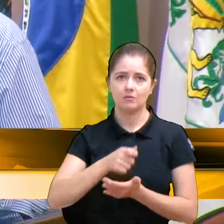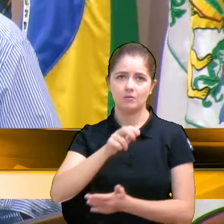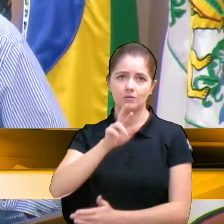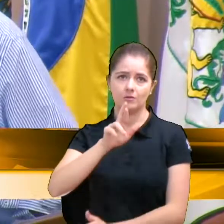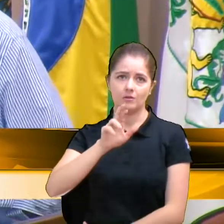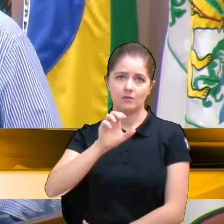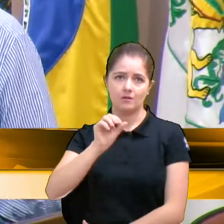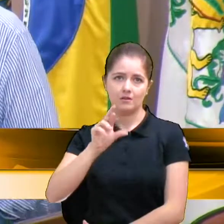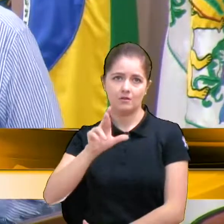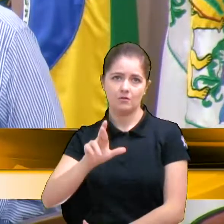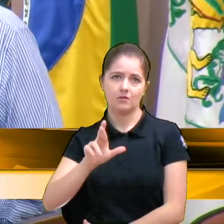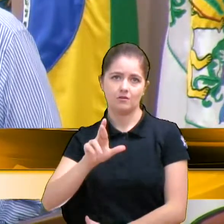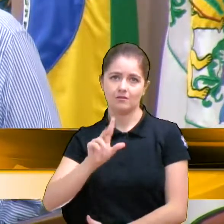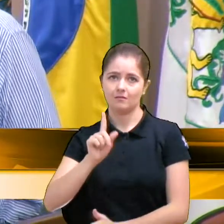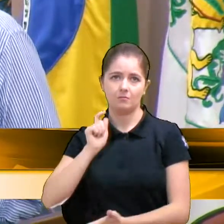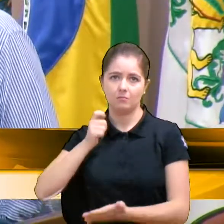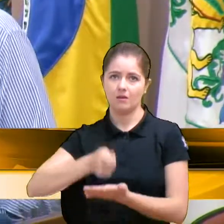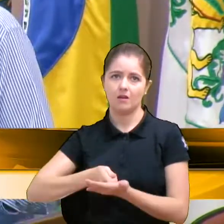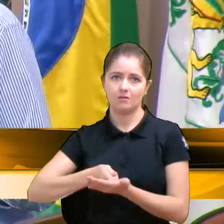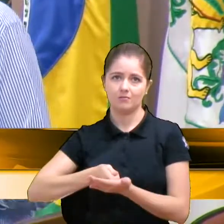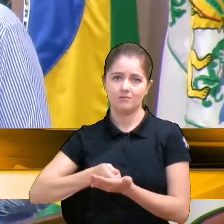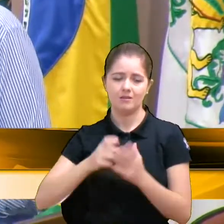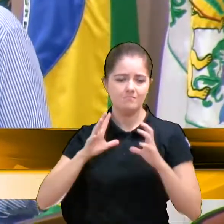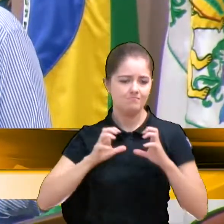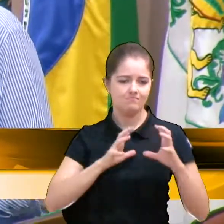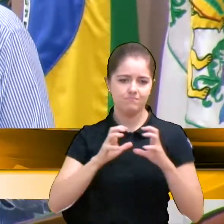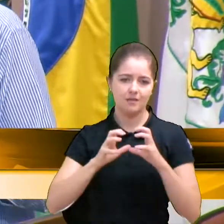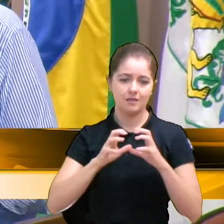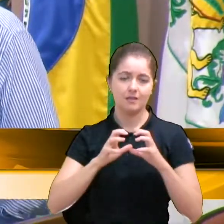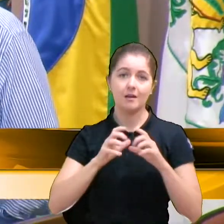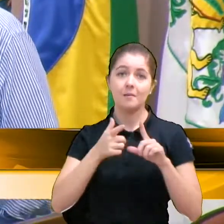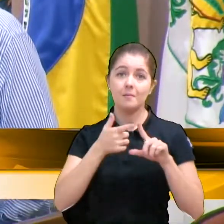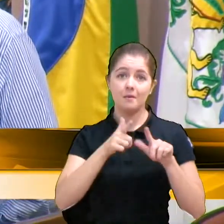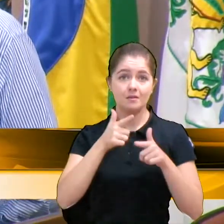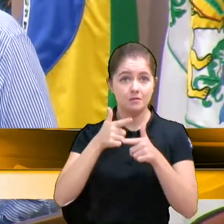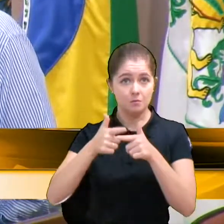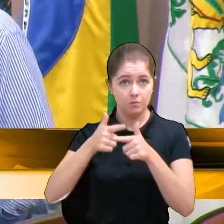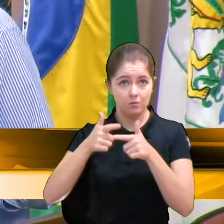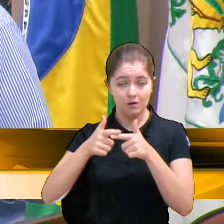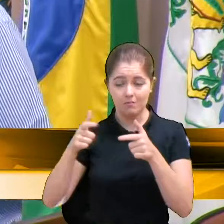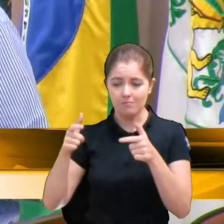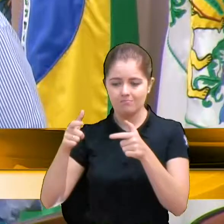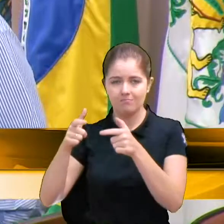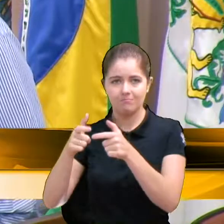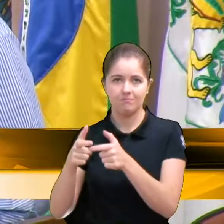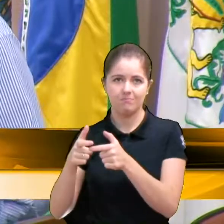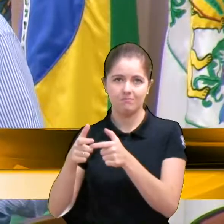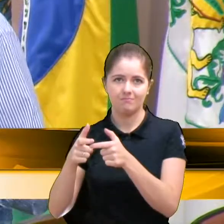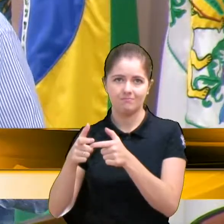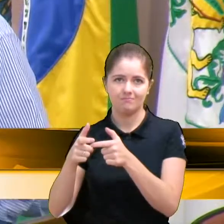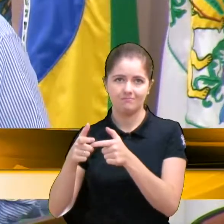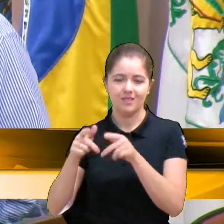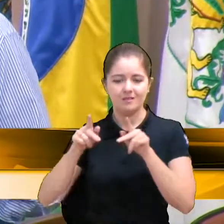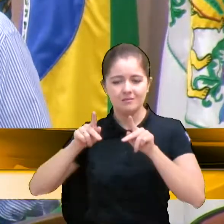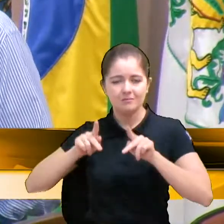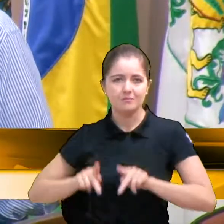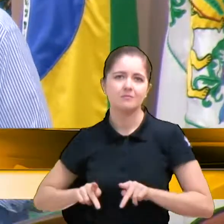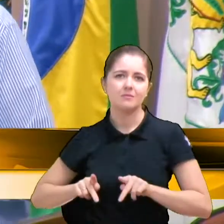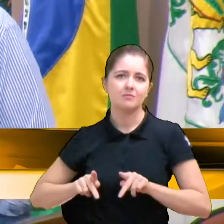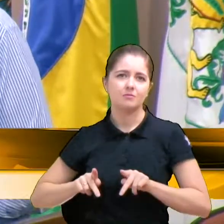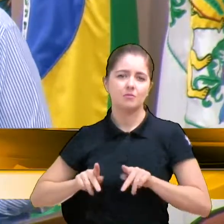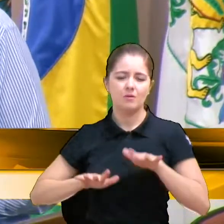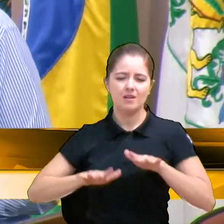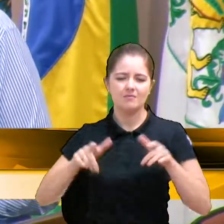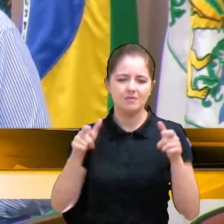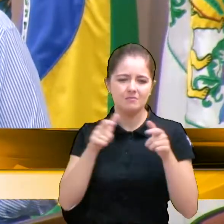e não é esse o problema. O problema é daquele pequeno que tem realmente a sua dificuldade, que foi mal, que deu tudo errado. Esse